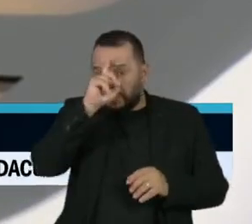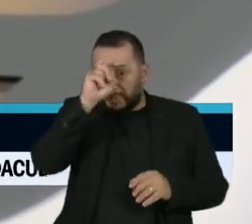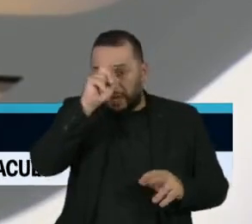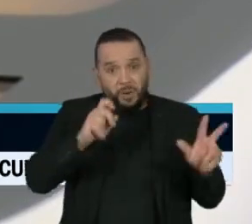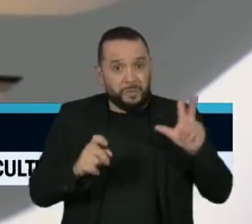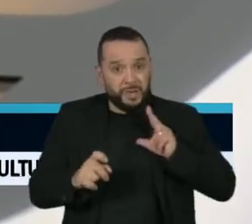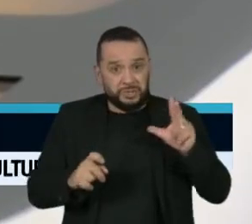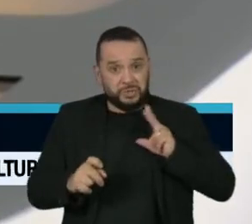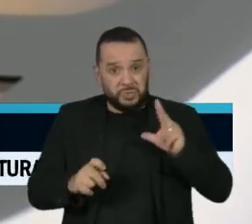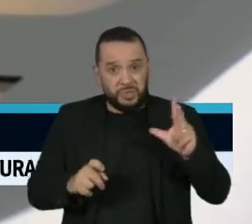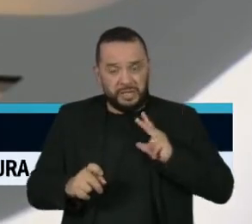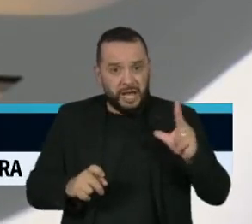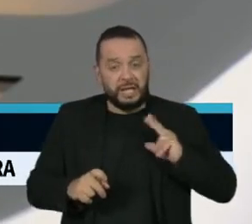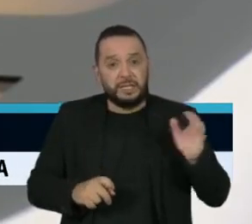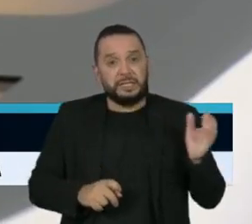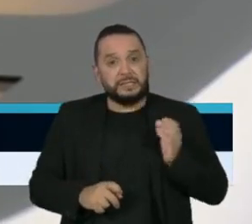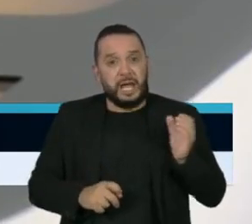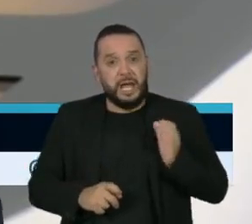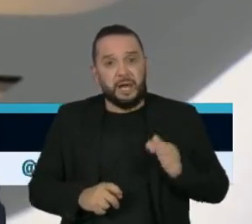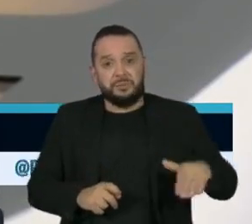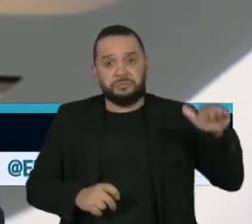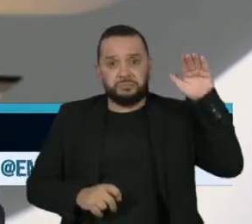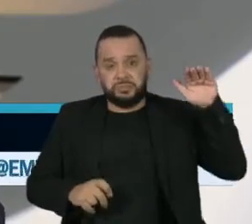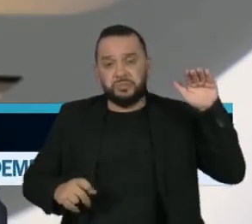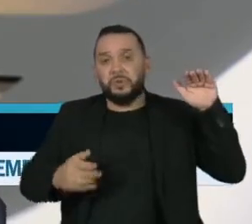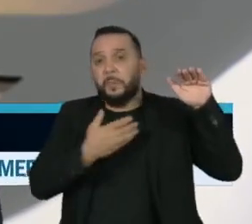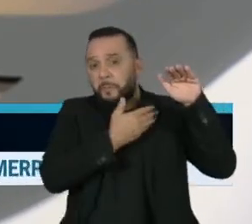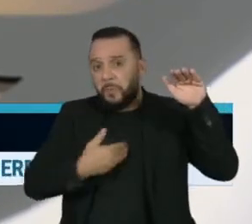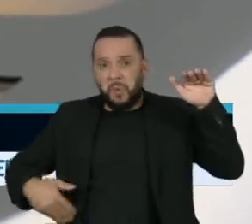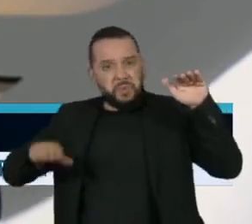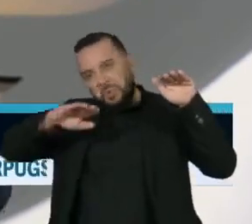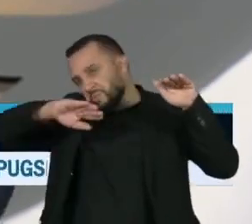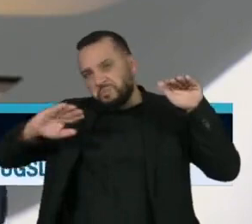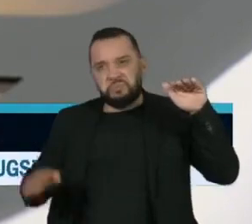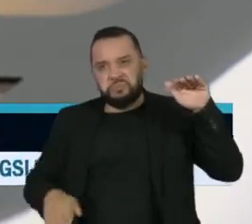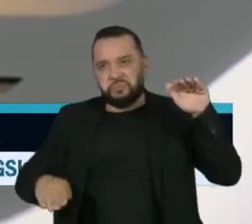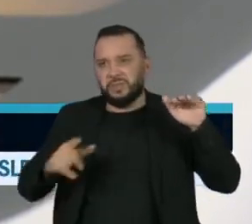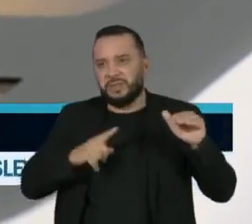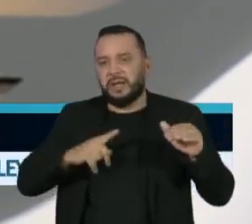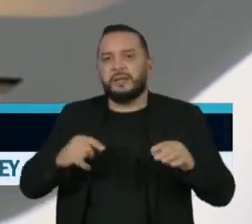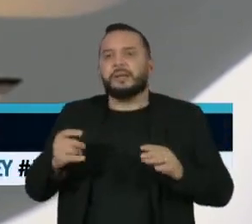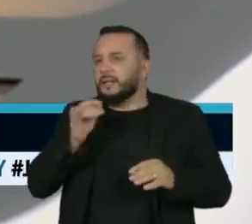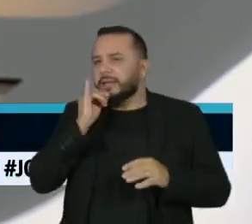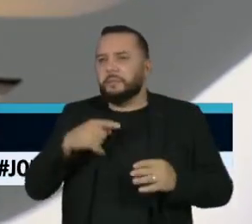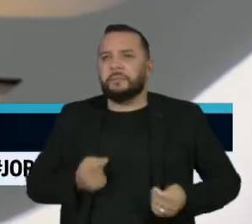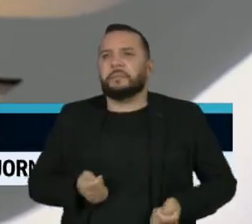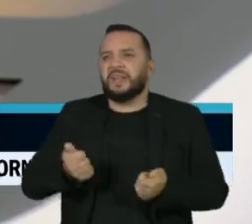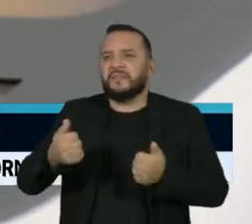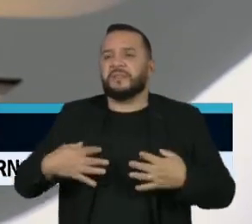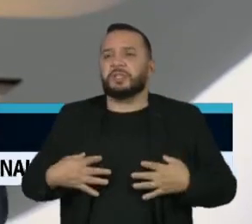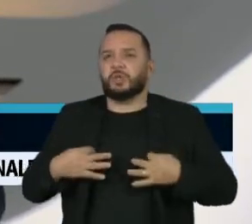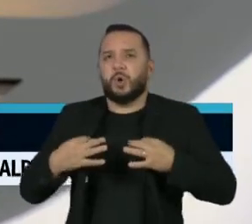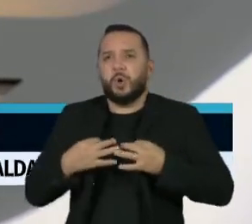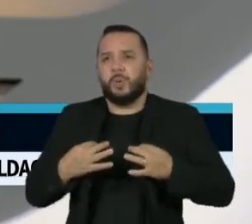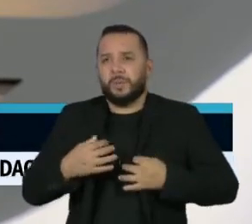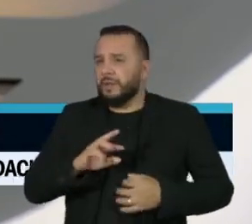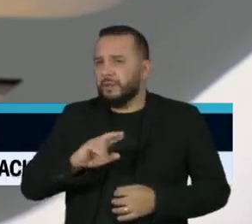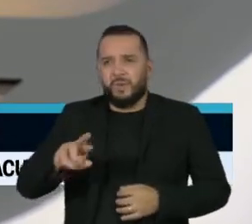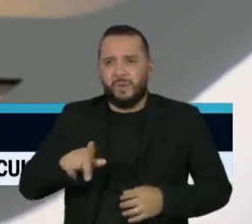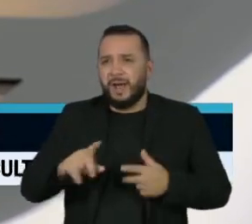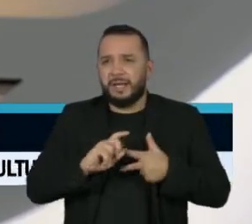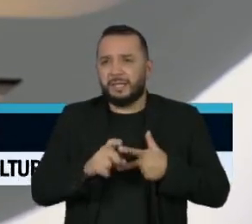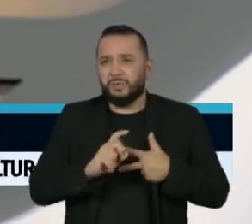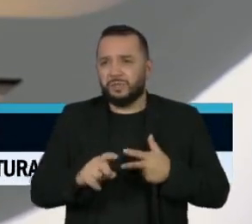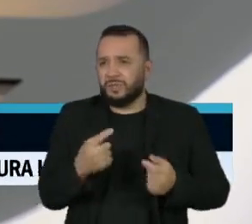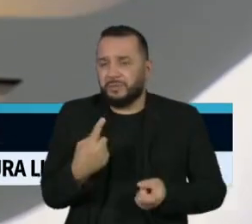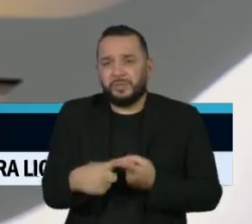do Ministério da Saúde. Então, é necessário, quando a gente, por exemplo, auxílio paletó, não tem nada a ver com o executivo. Eu digo isso porque eu